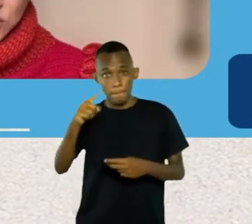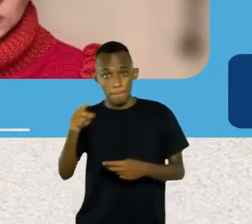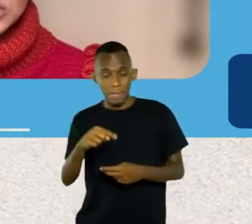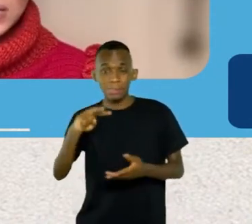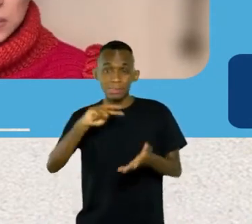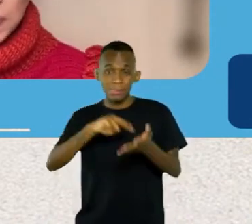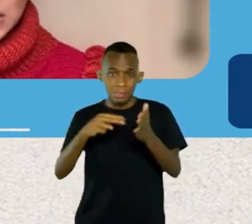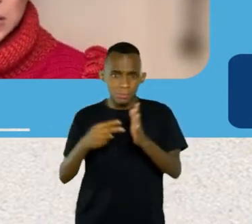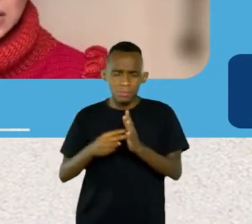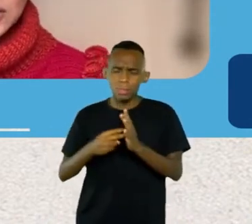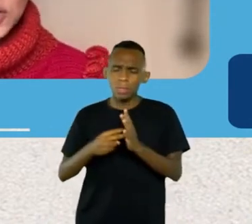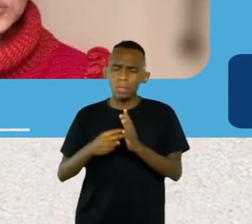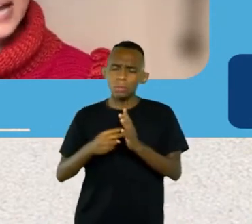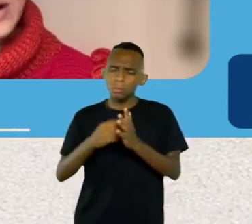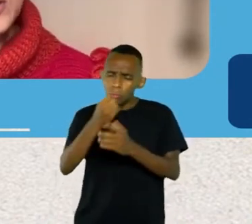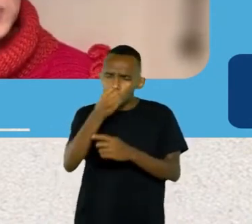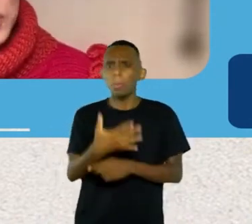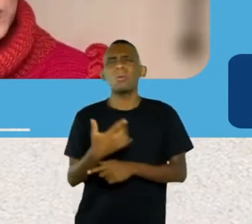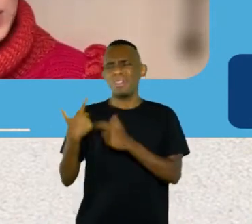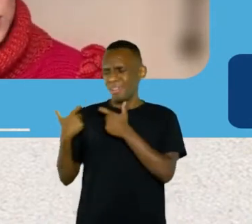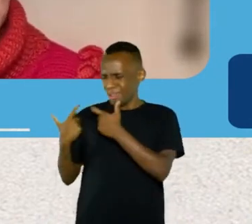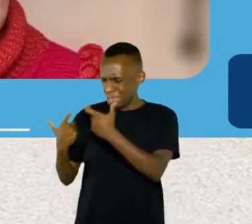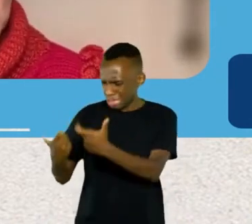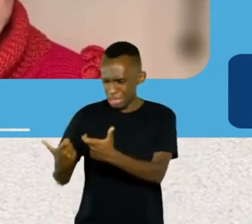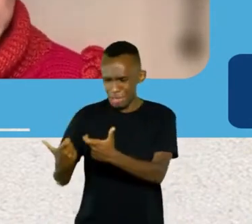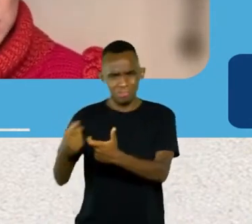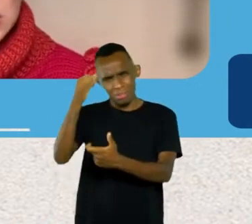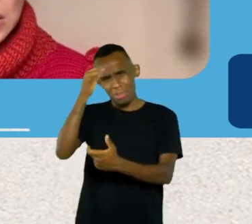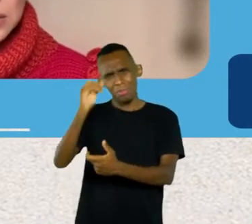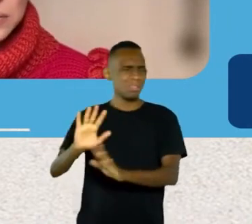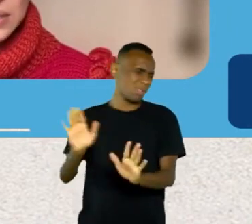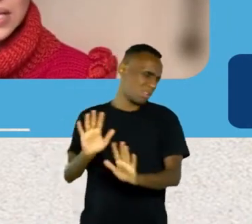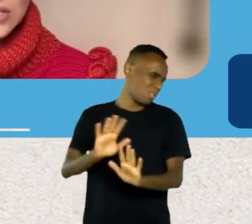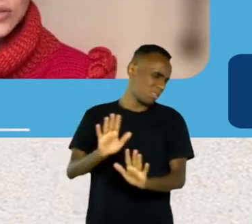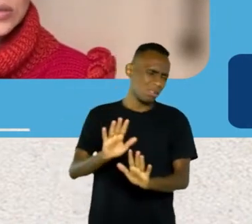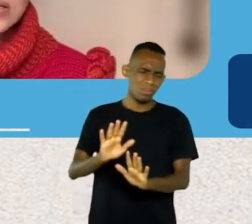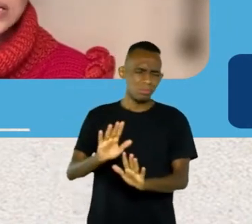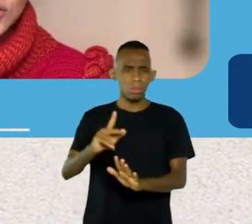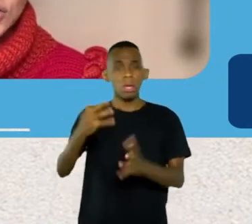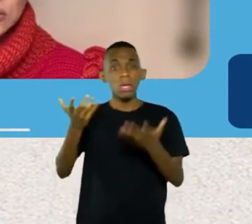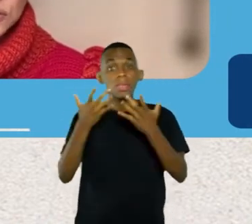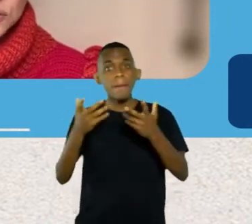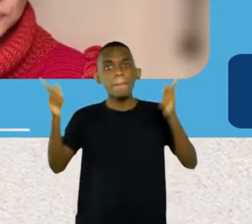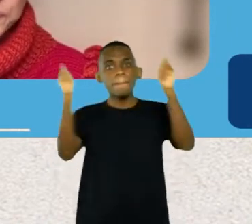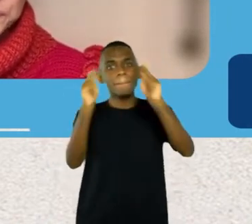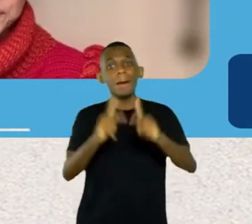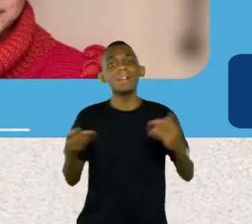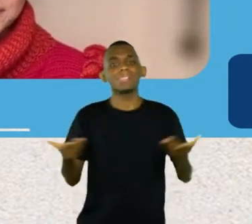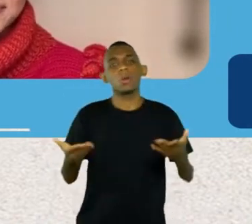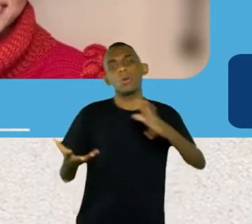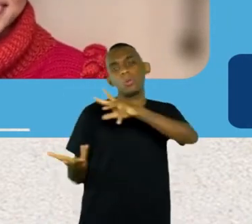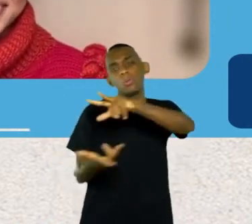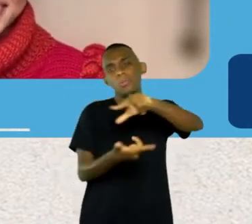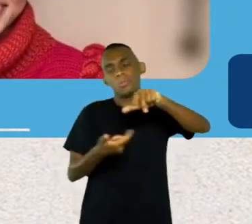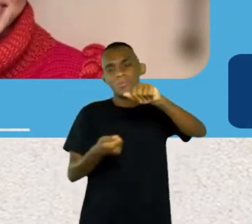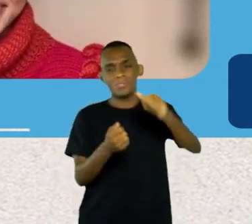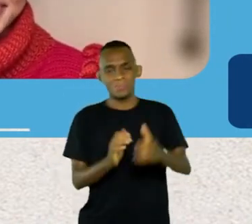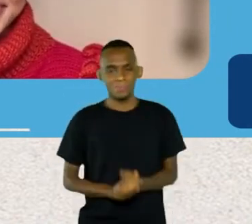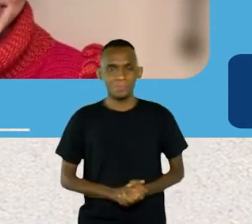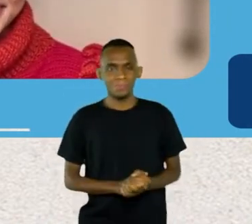guerra, não. A gente precisa de mais paz, né? Acho que eu trago no meu nome aquilo que o mundo está precisando, né? Em todos os sentidos.